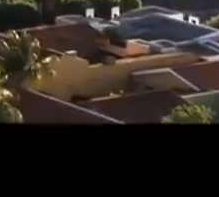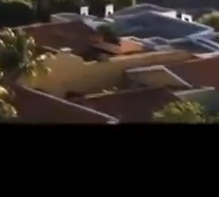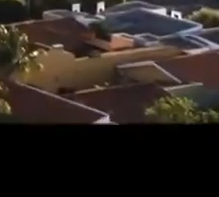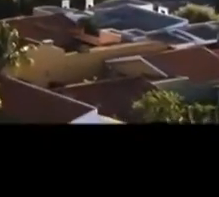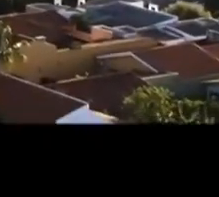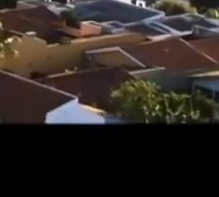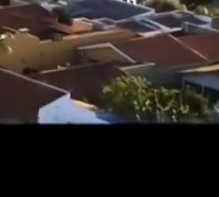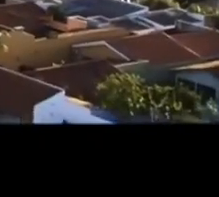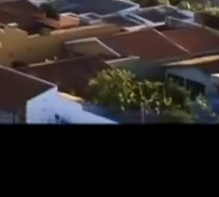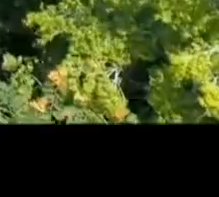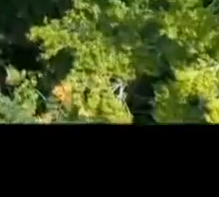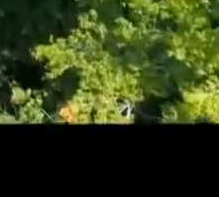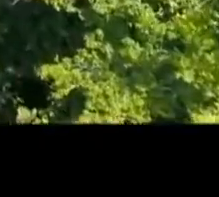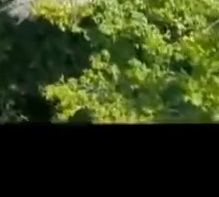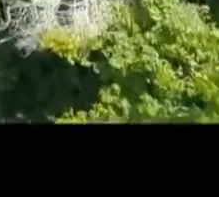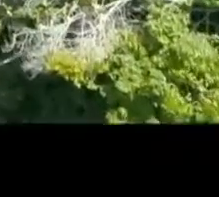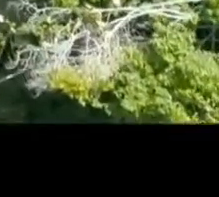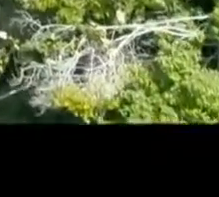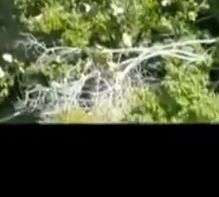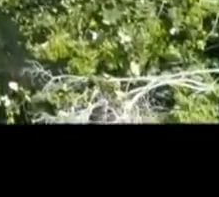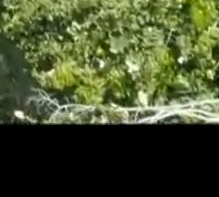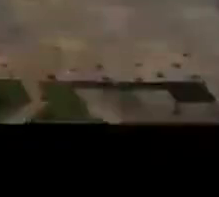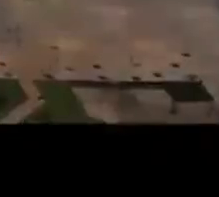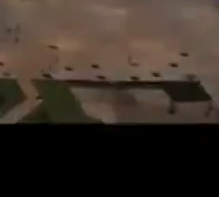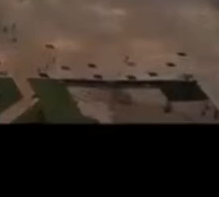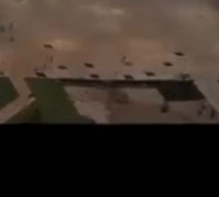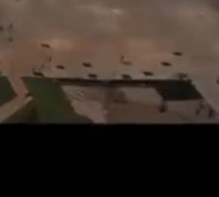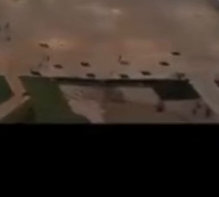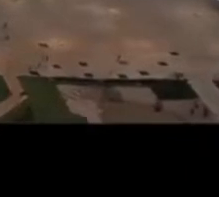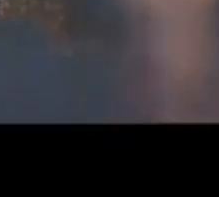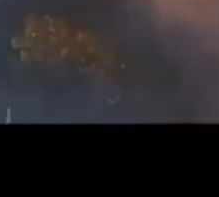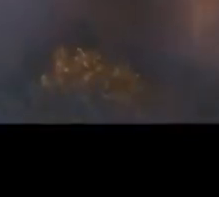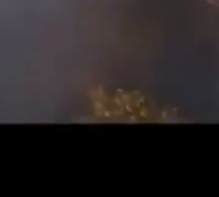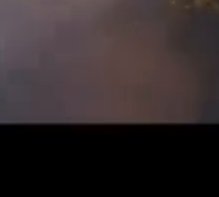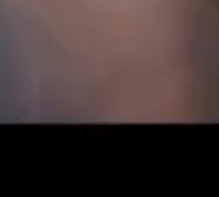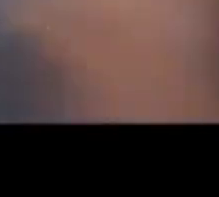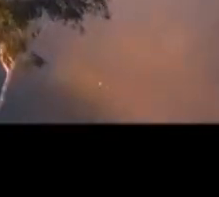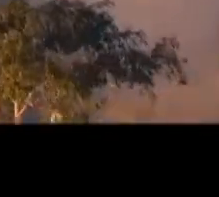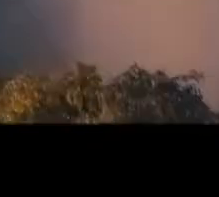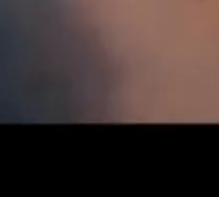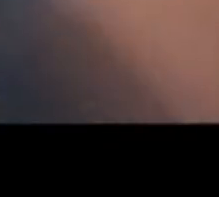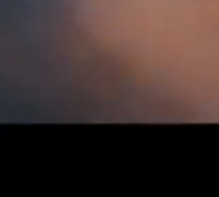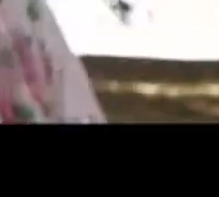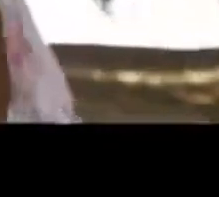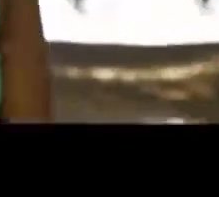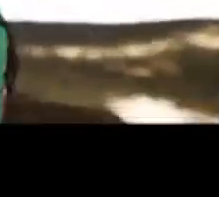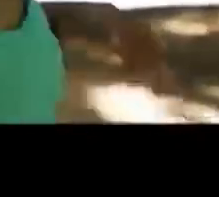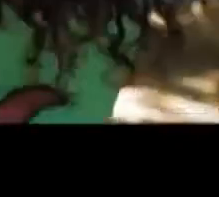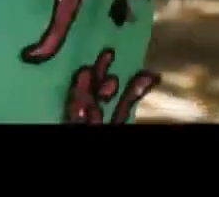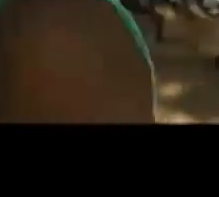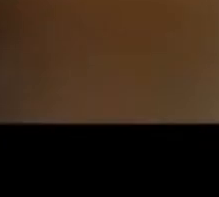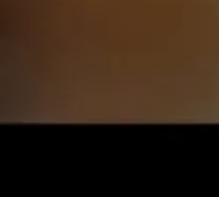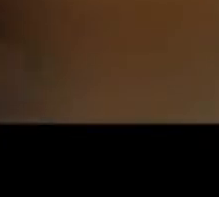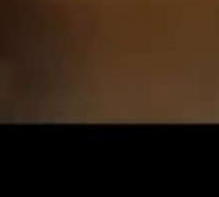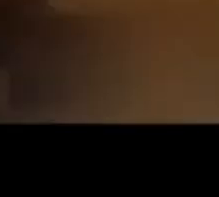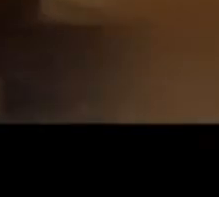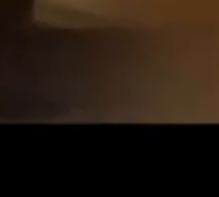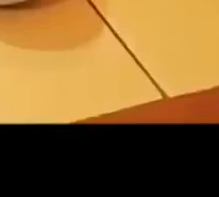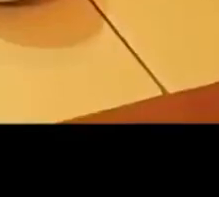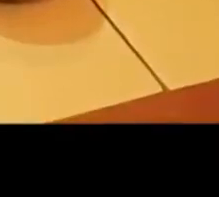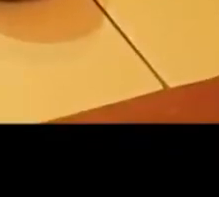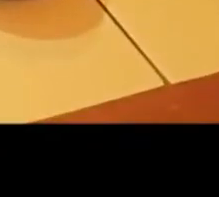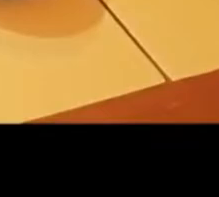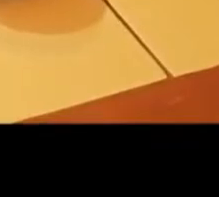Moreira Cabral. Chuva o céu dos teus dons o tesouro, sobre